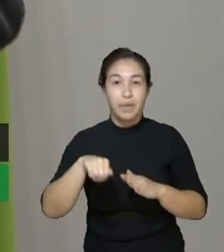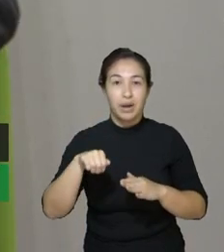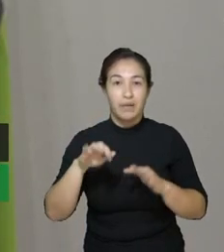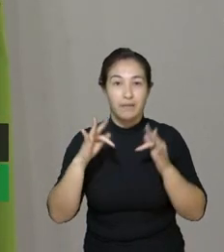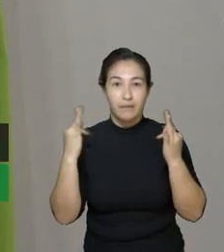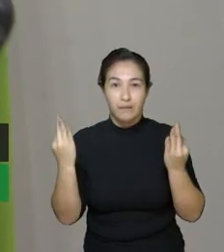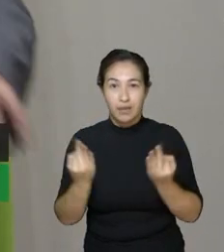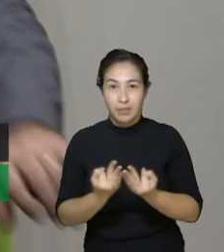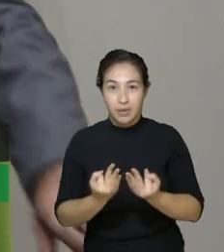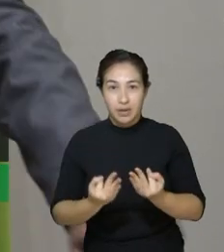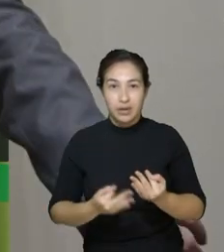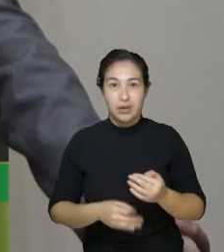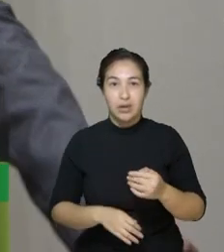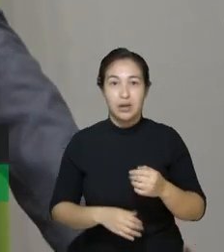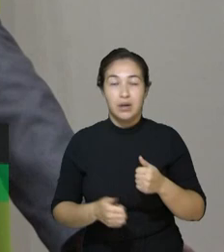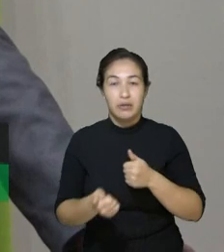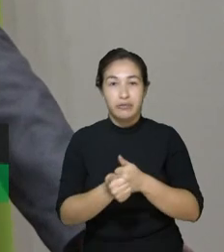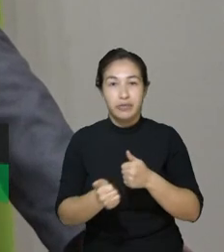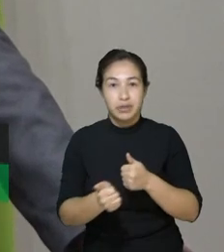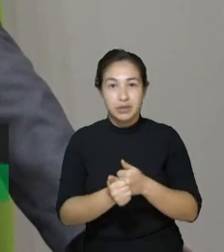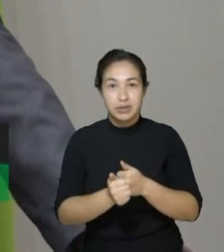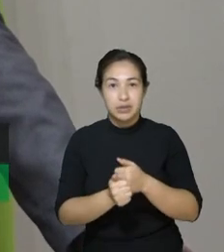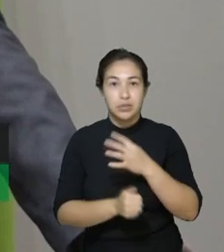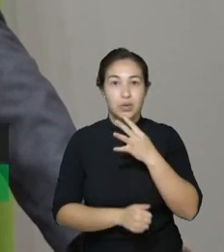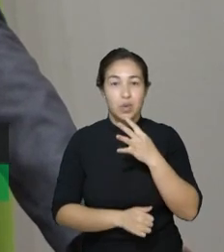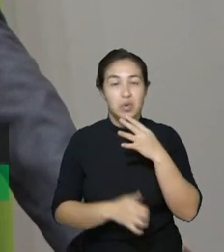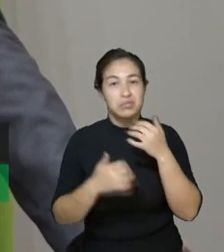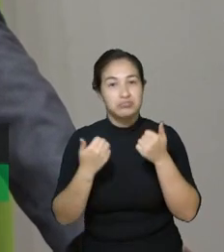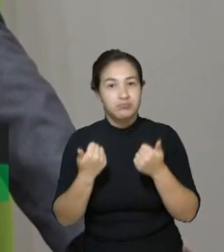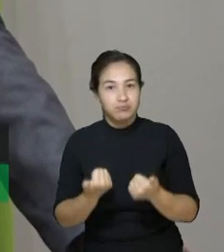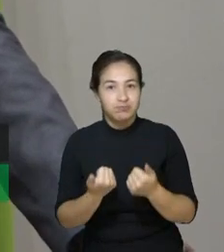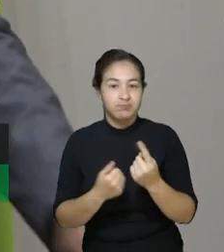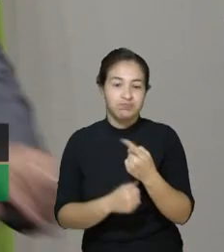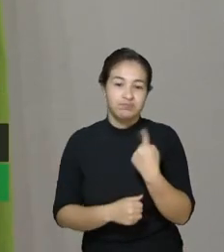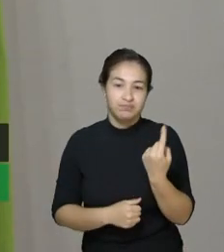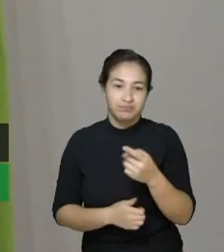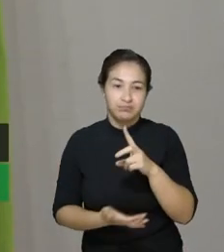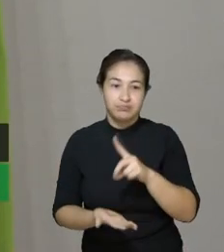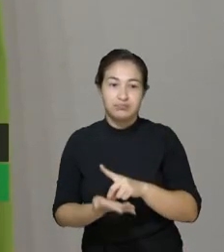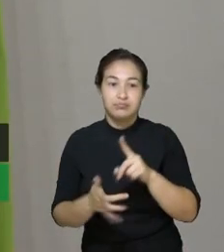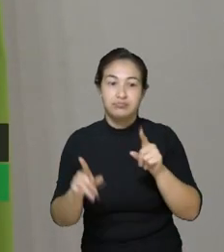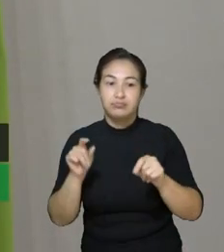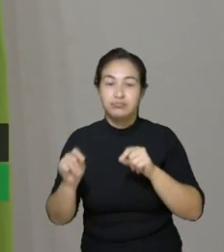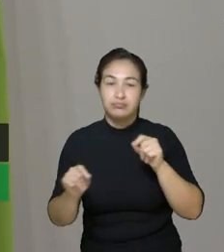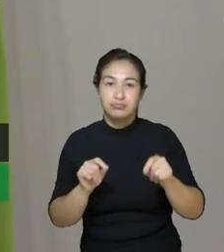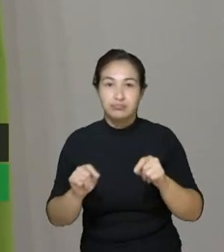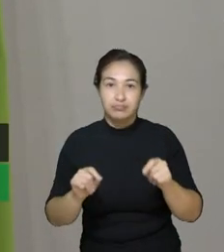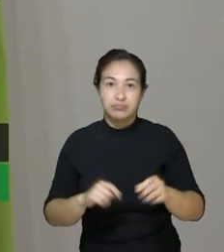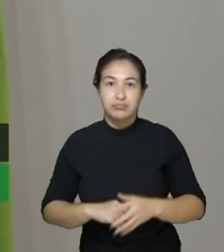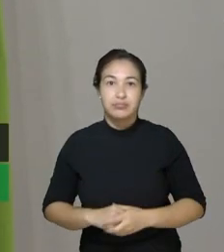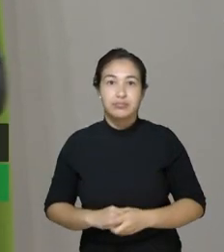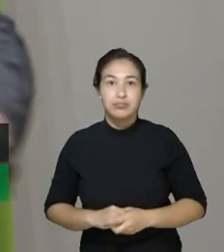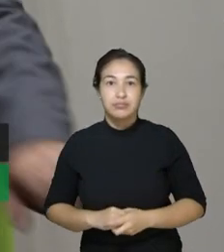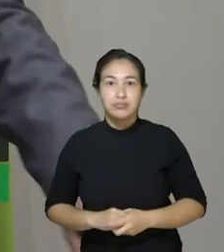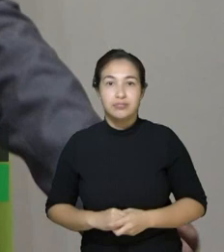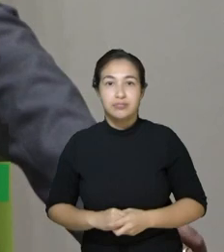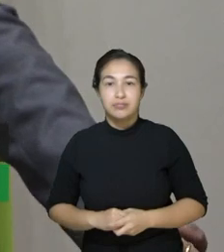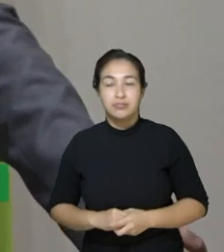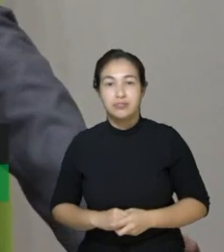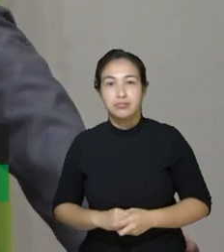mais vizinho, que conhece bem a nossa realidade, de uma